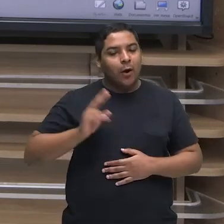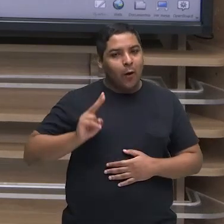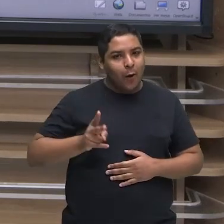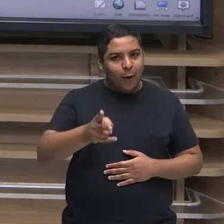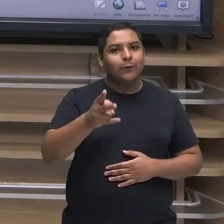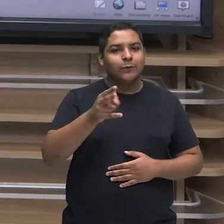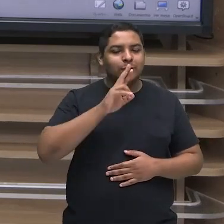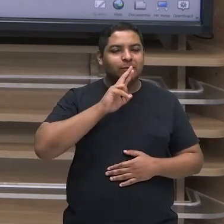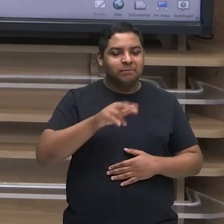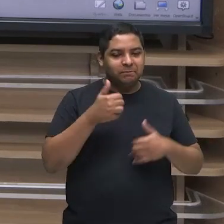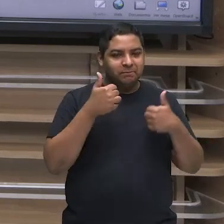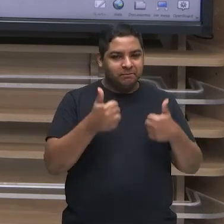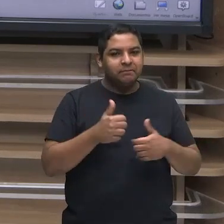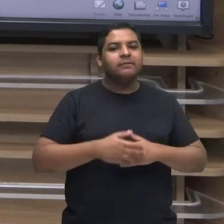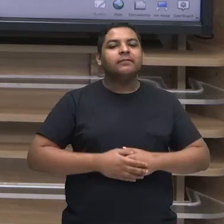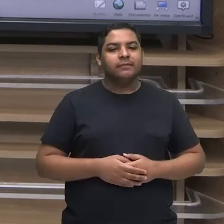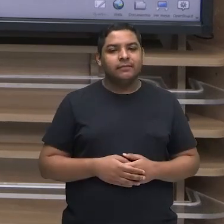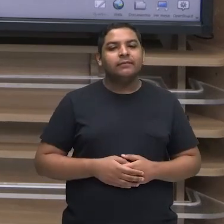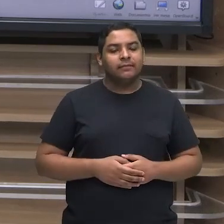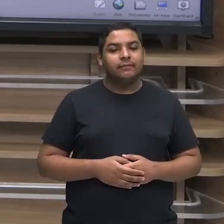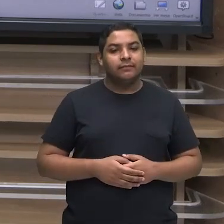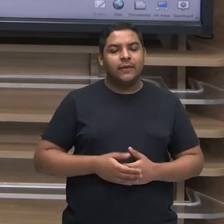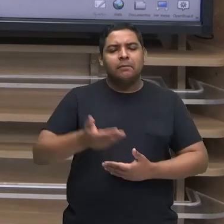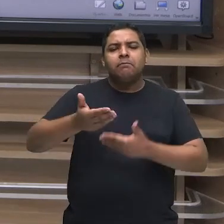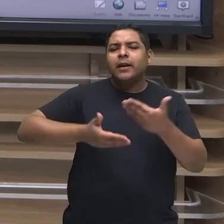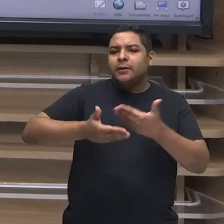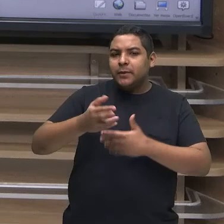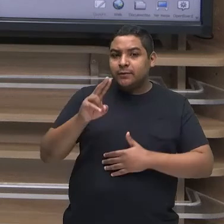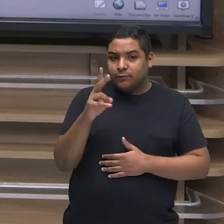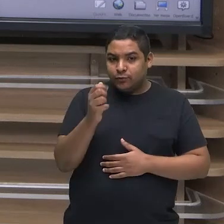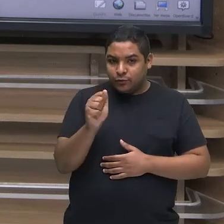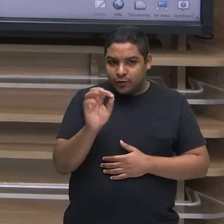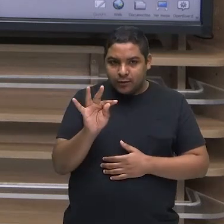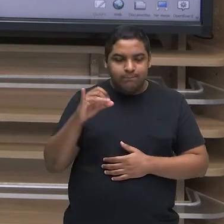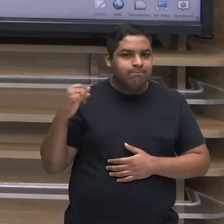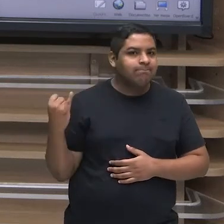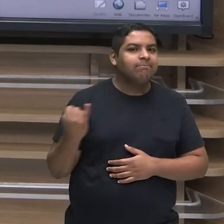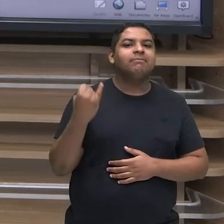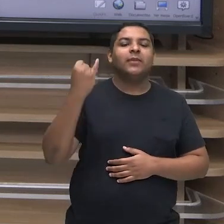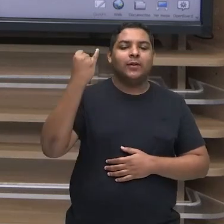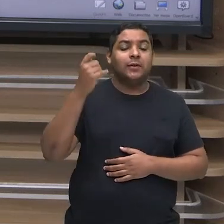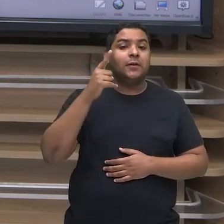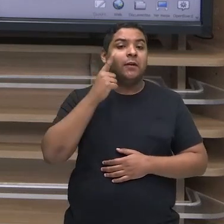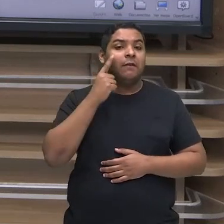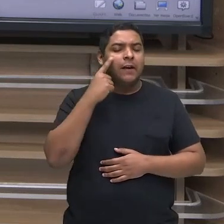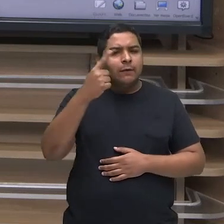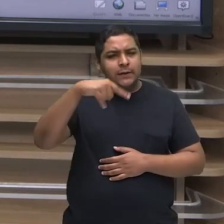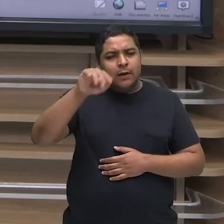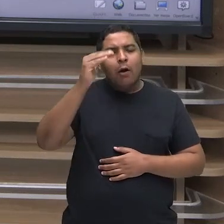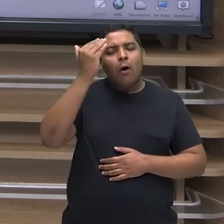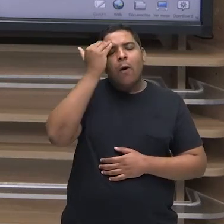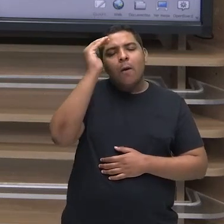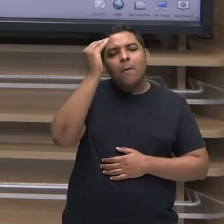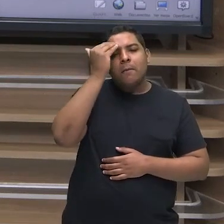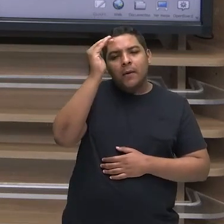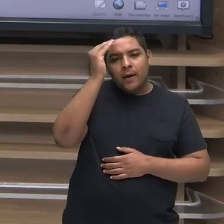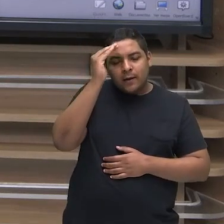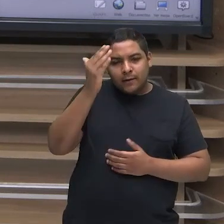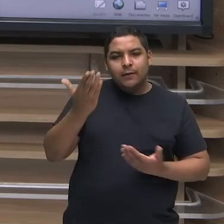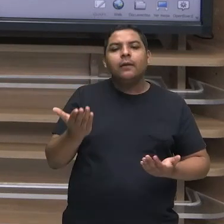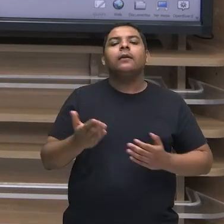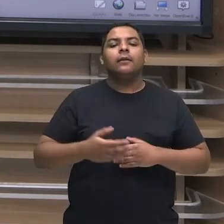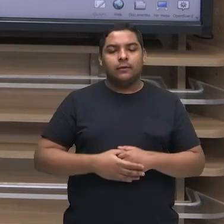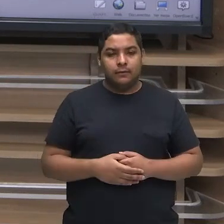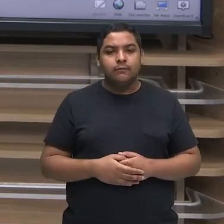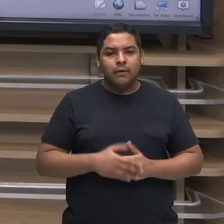a participação de vocês aqui no chat é muito importante e a gente vê que vocês estão compreendendo, vocês compreenderam a